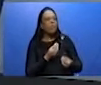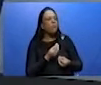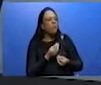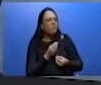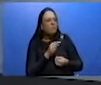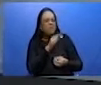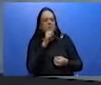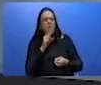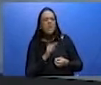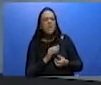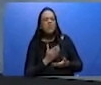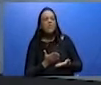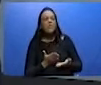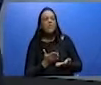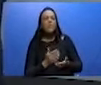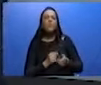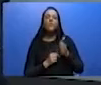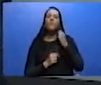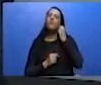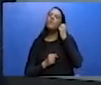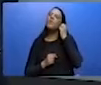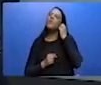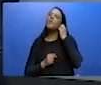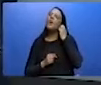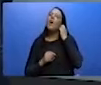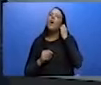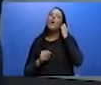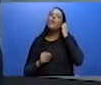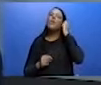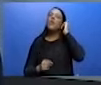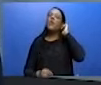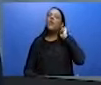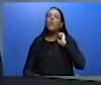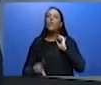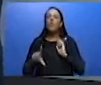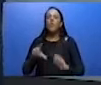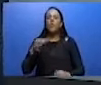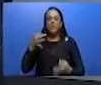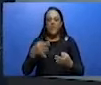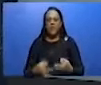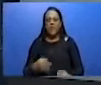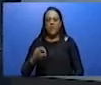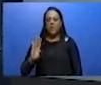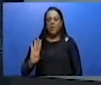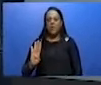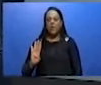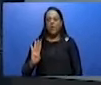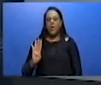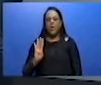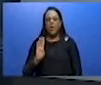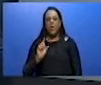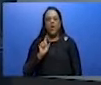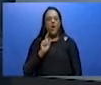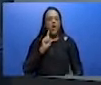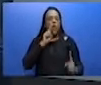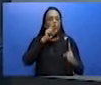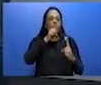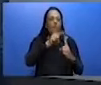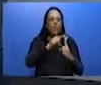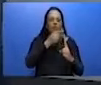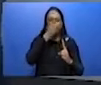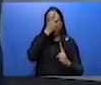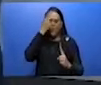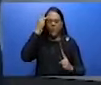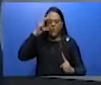colonização? Então só pode ser a letra B. O objetivo dos portugueses era produzir